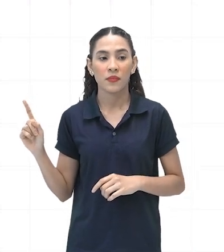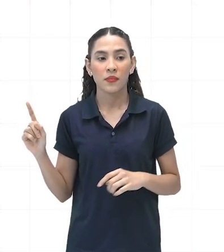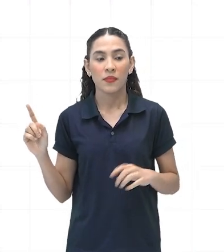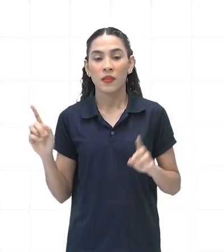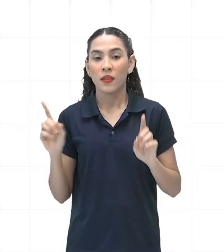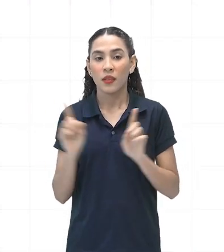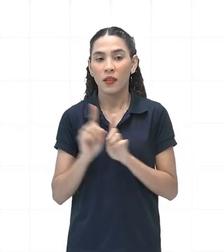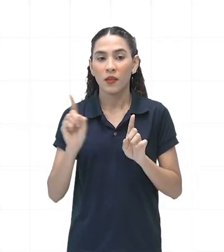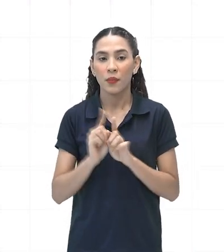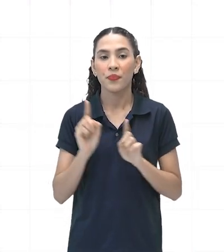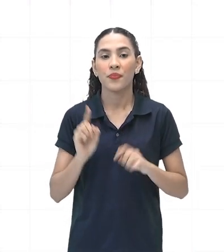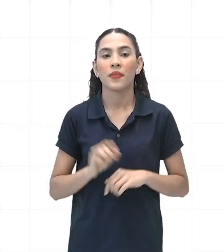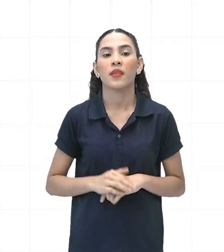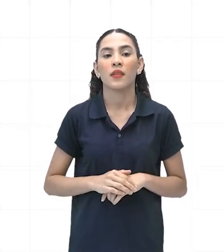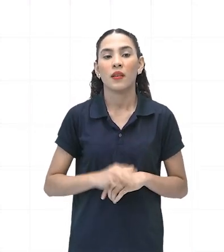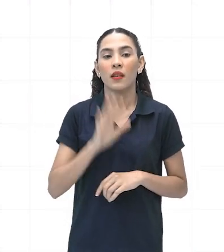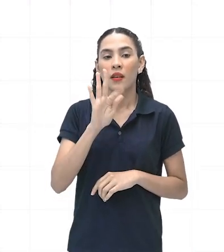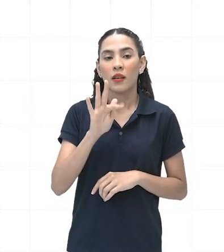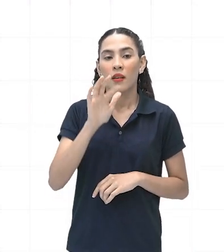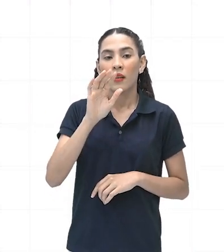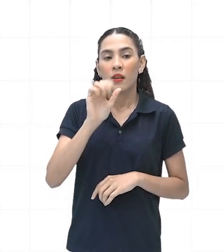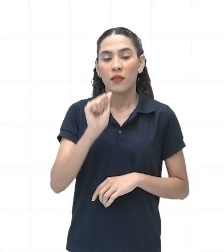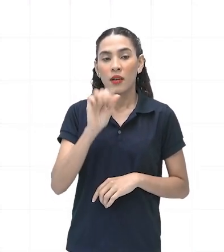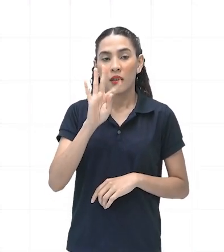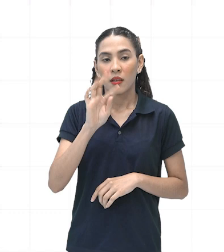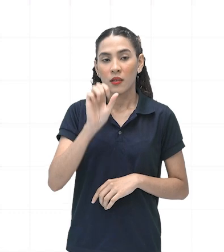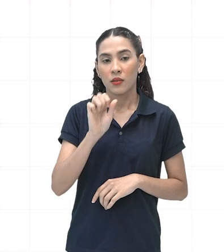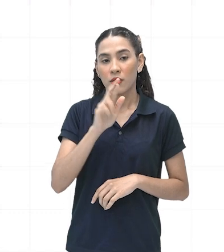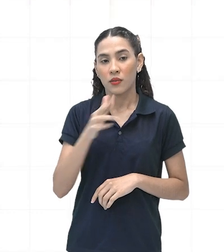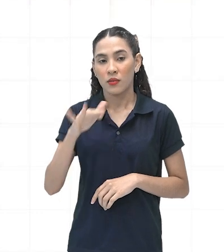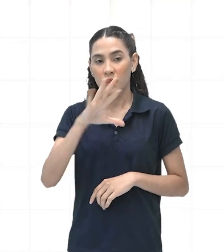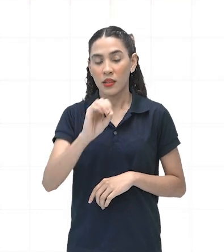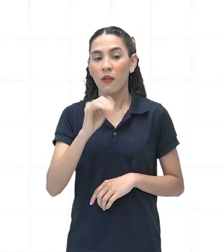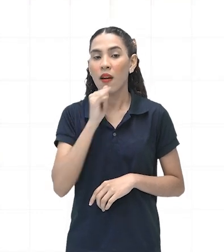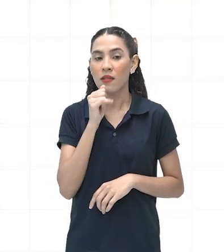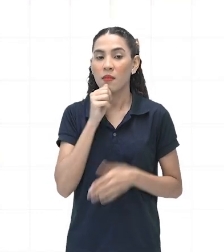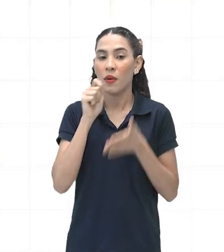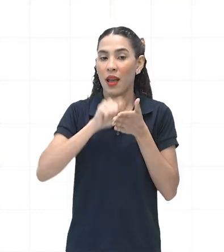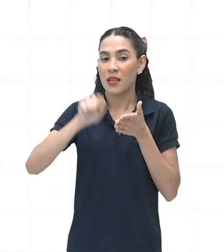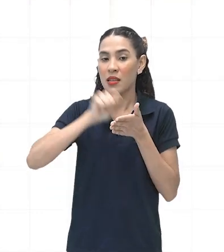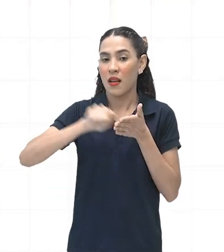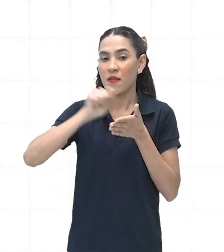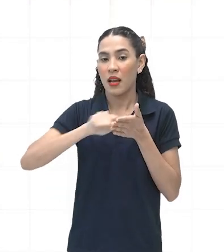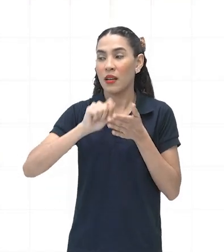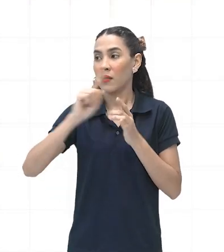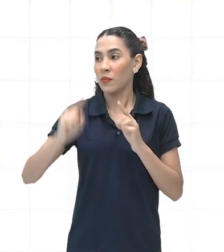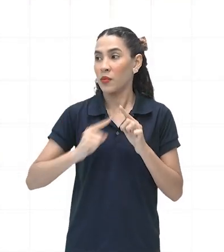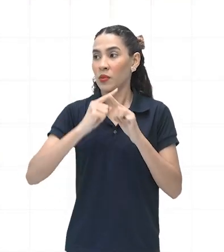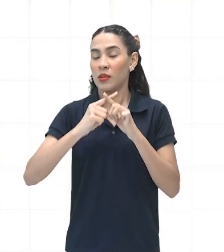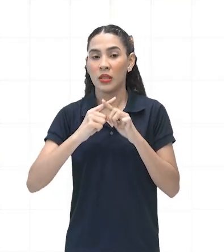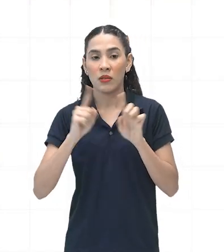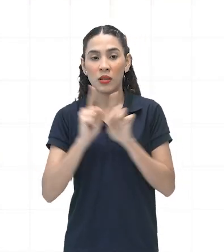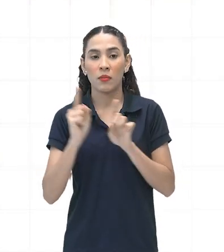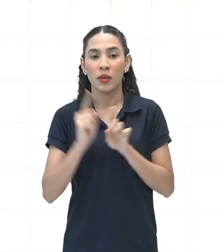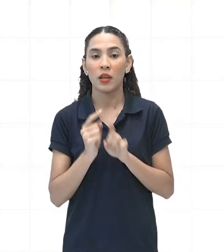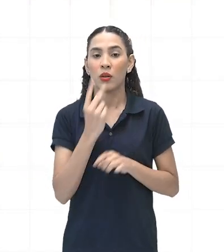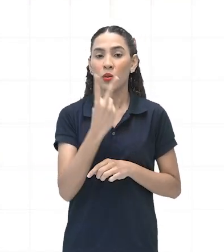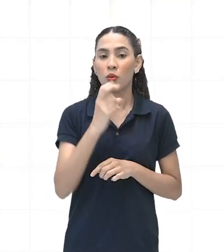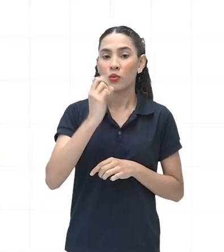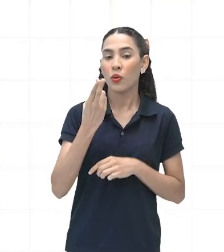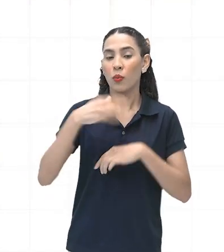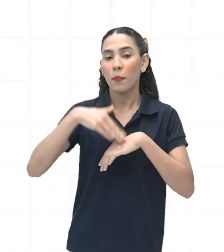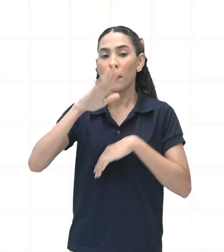Fatoração, fatorar um número significa escrevê-lo como uma multiplicação de dois ou